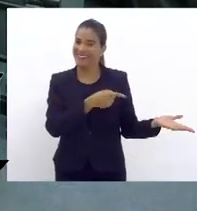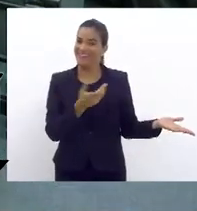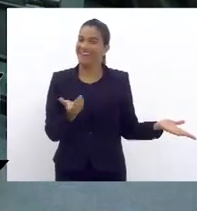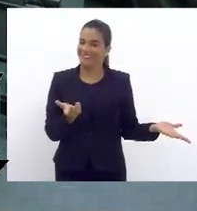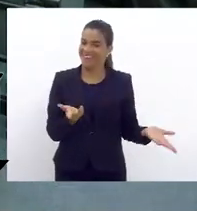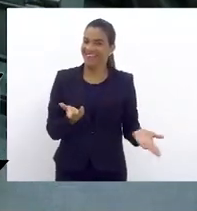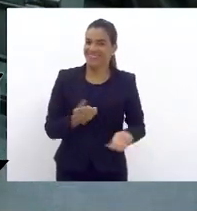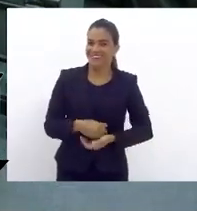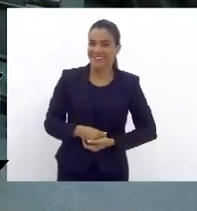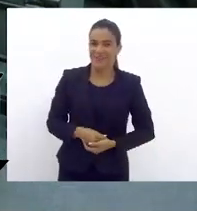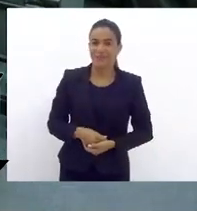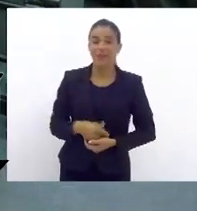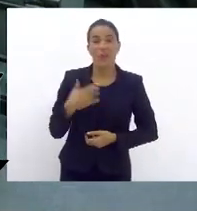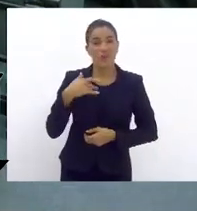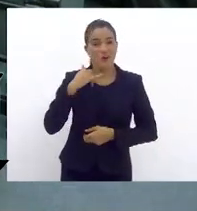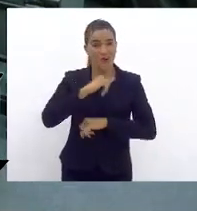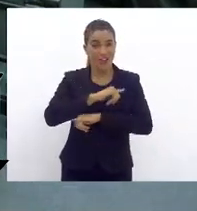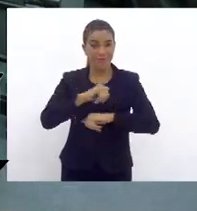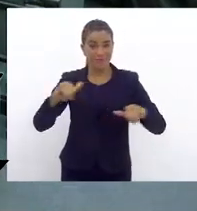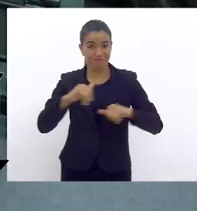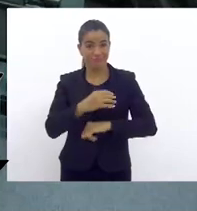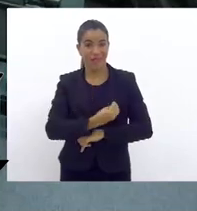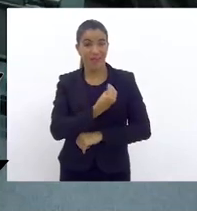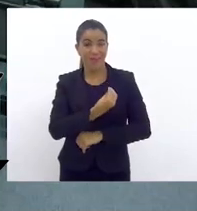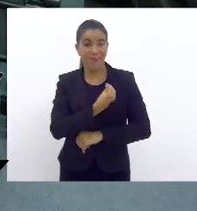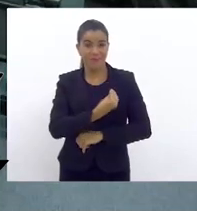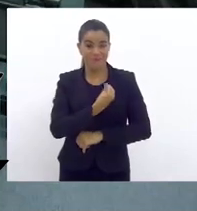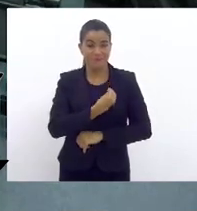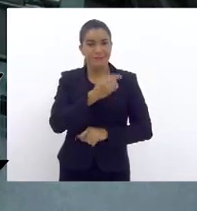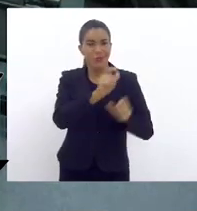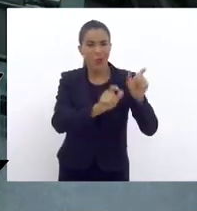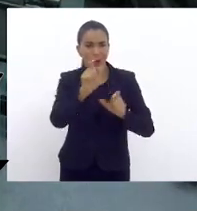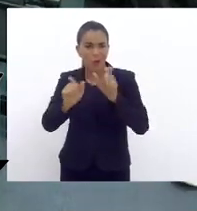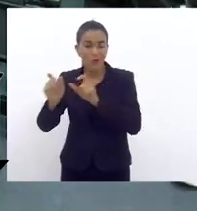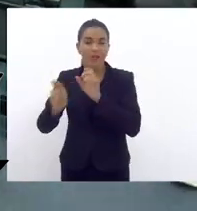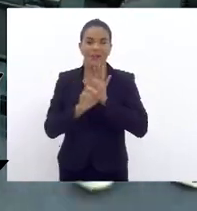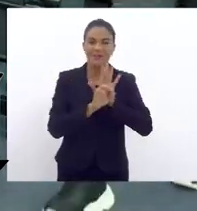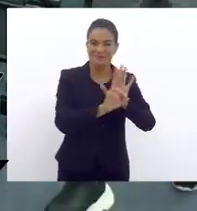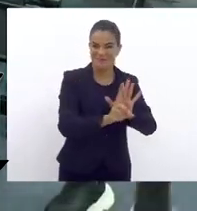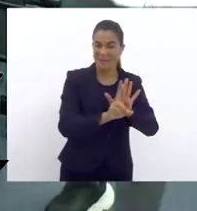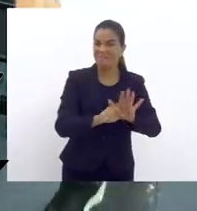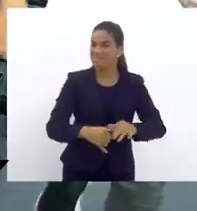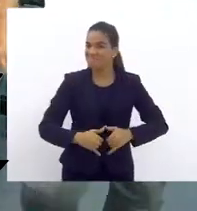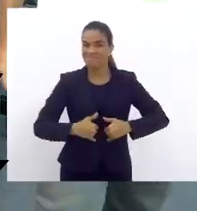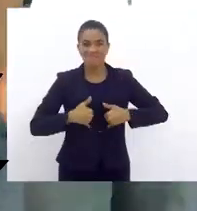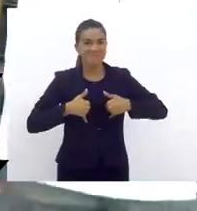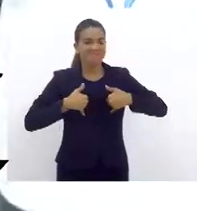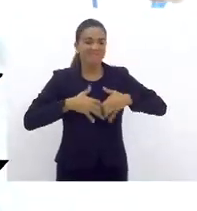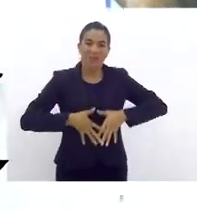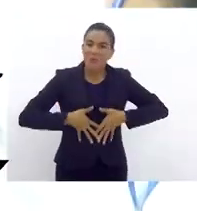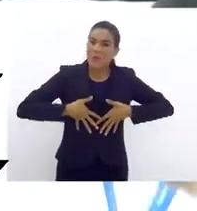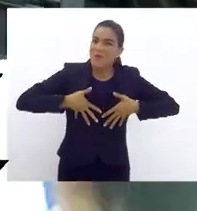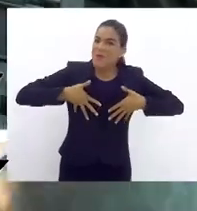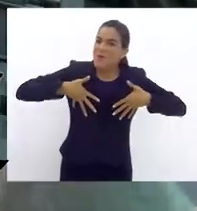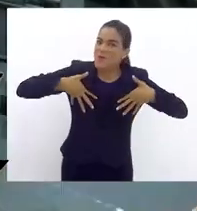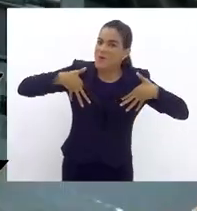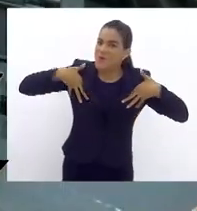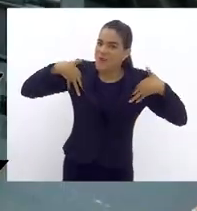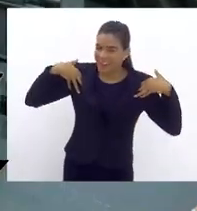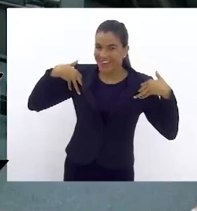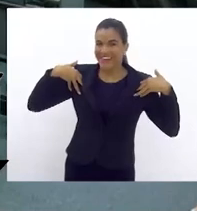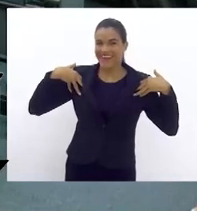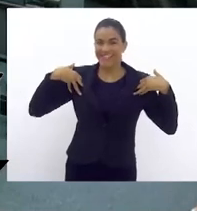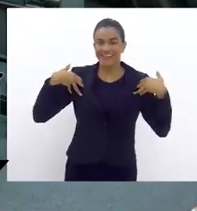eu vou anunciar aqui a presença de alguns representantes que muito nos orgulham aqui nessa